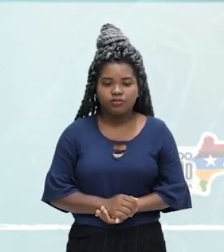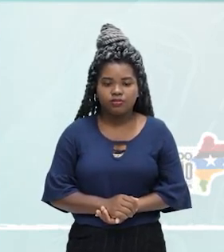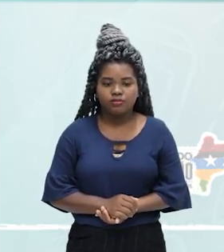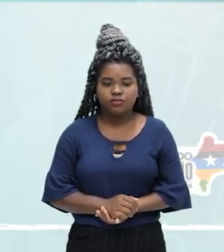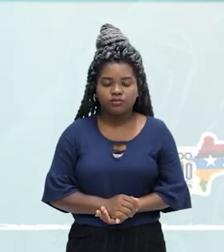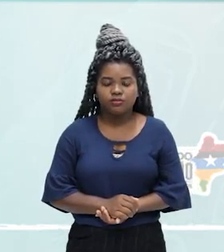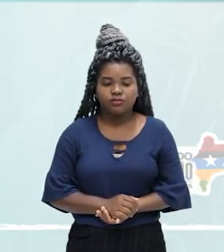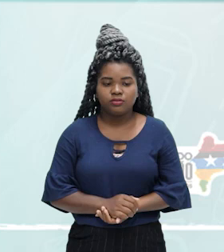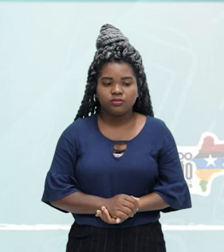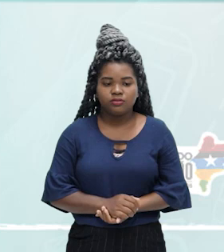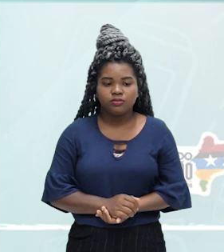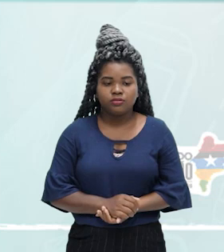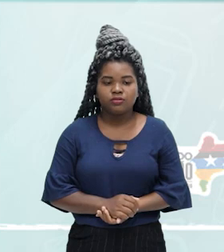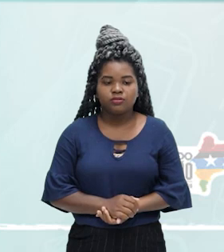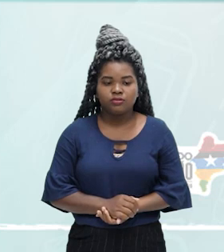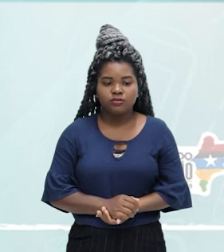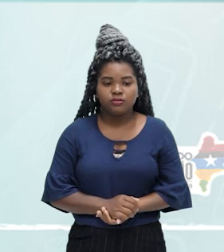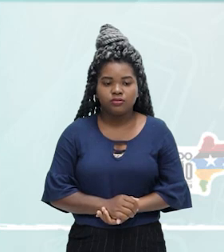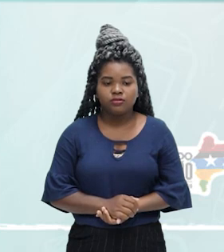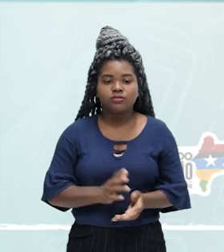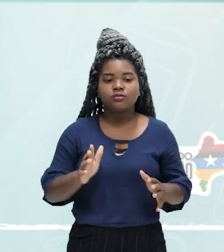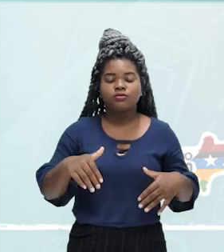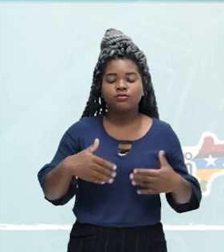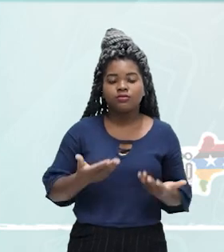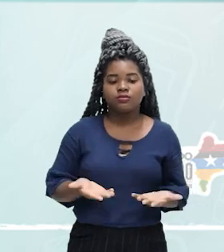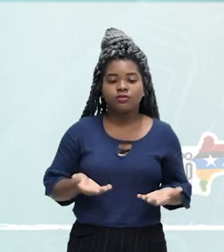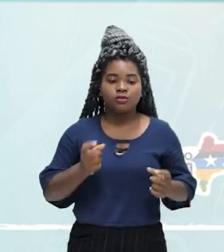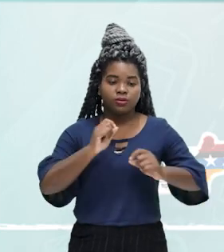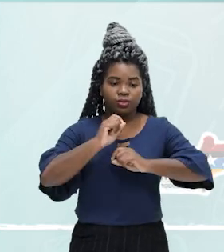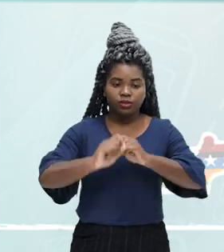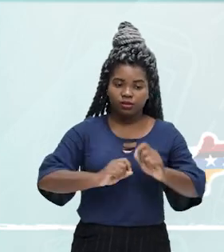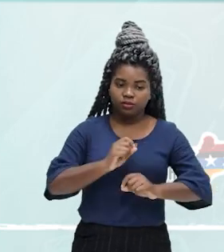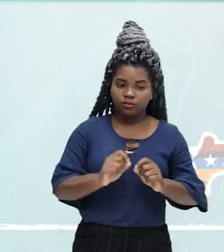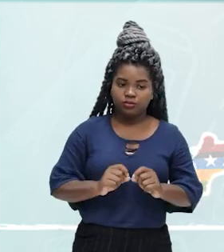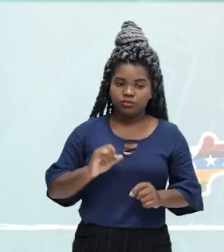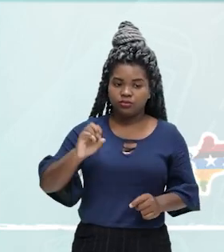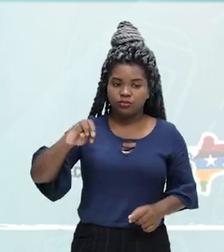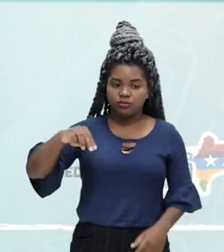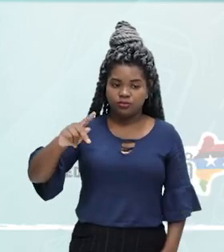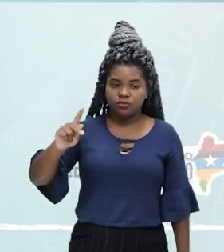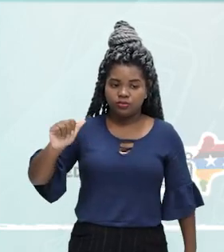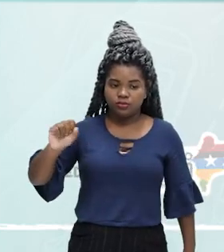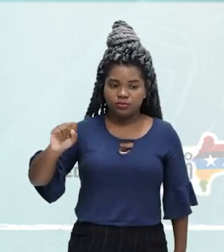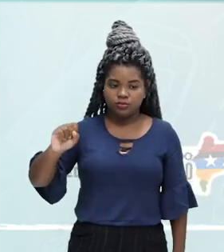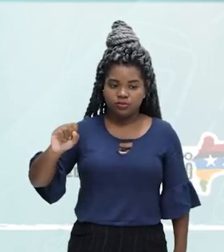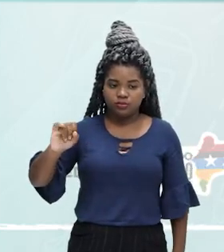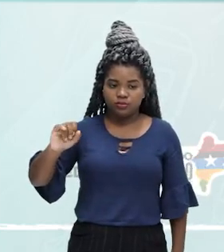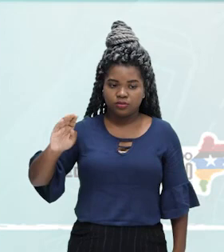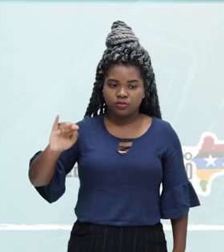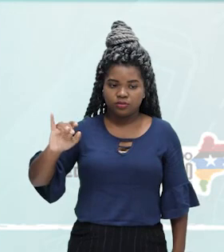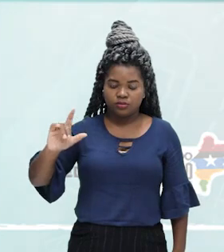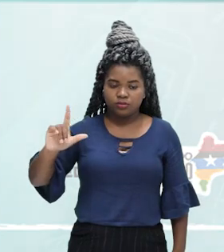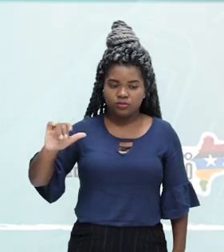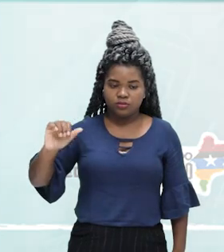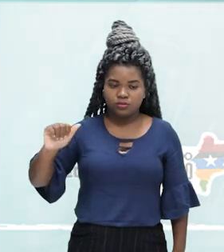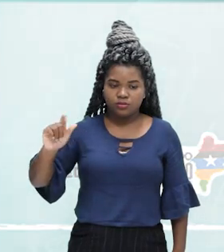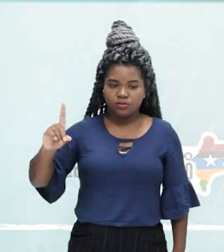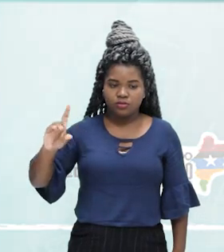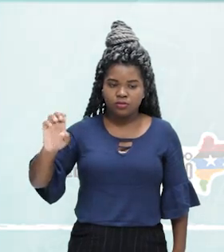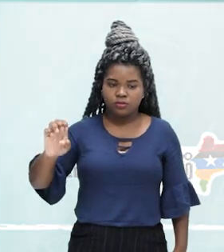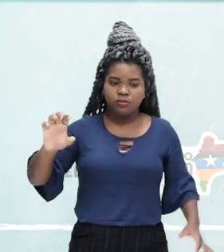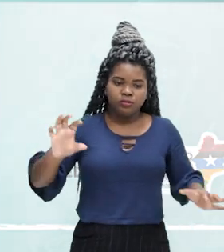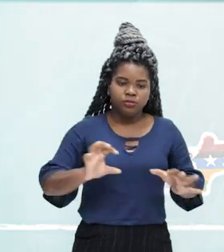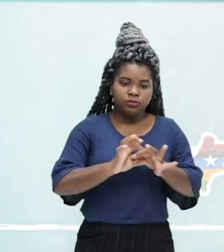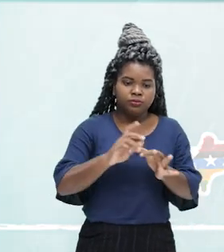essa impassibilidade, ela é uma ramificação do positivismo, tá certo? Aí eu tenho